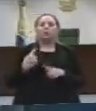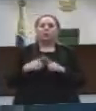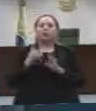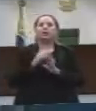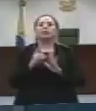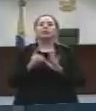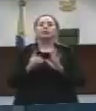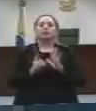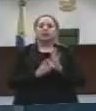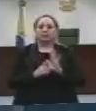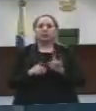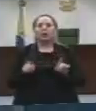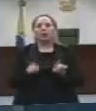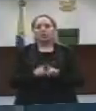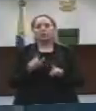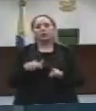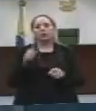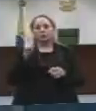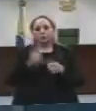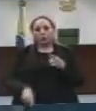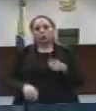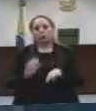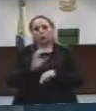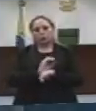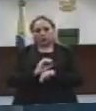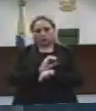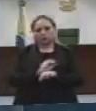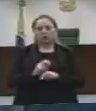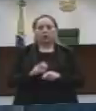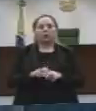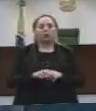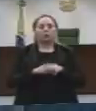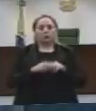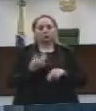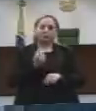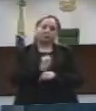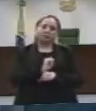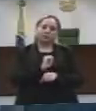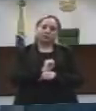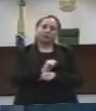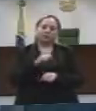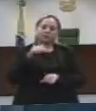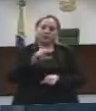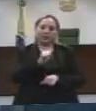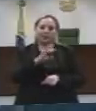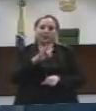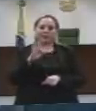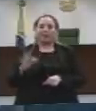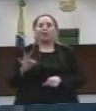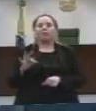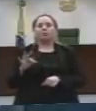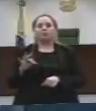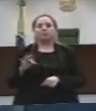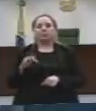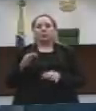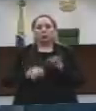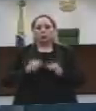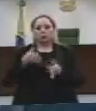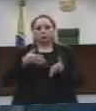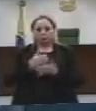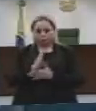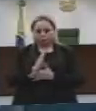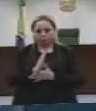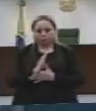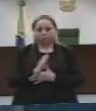aspecto é inconstitucional por isso aguardamos que essa corte julgue procedente nesse sentido seja para